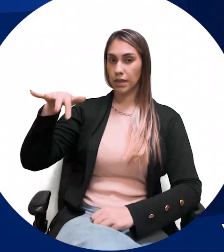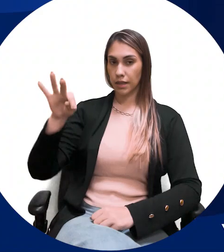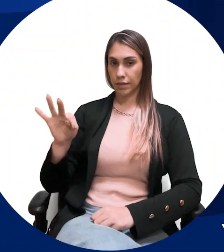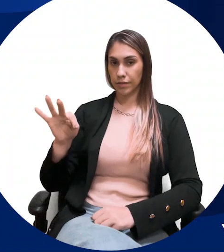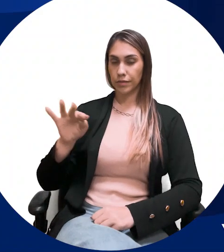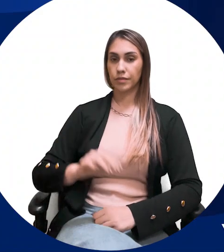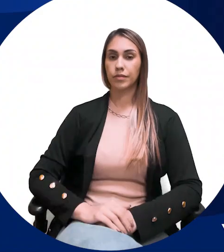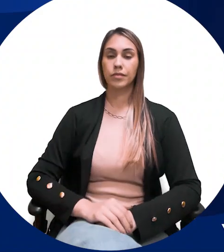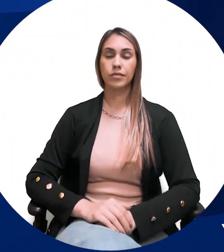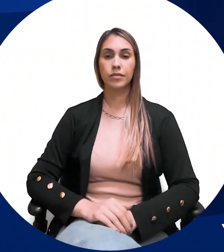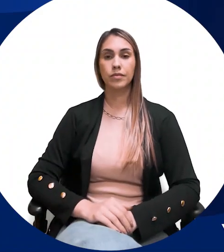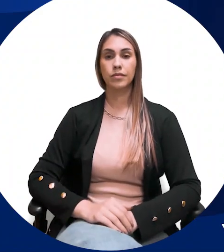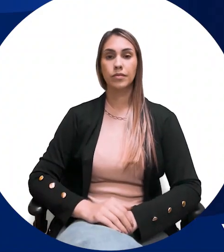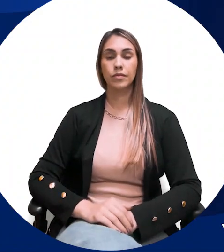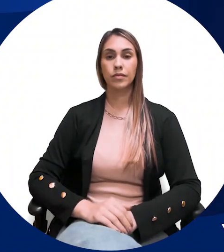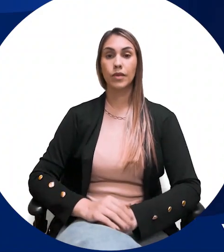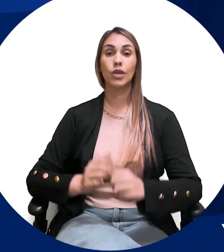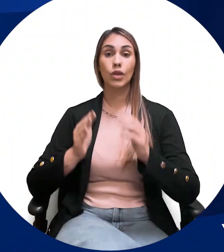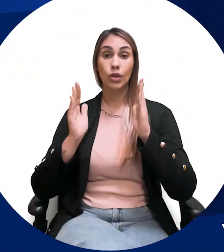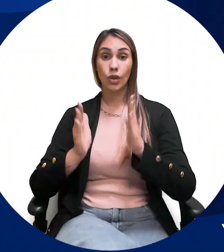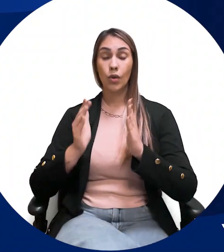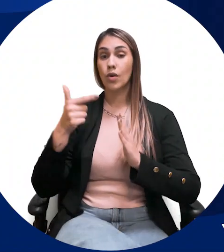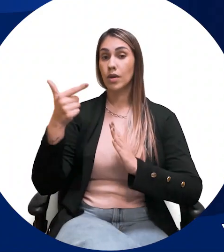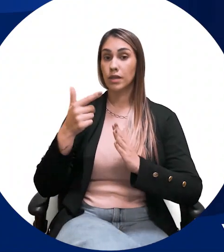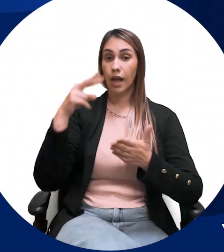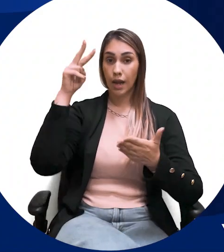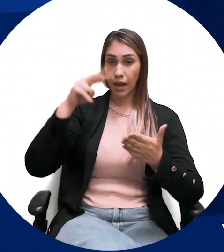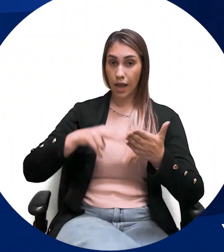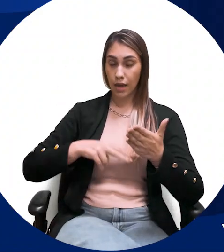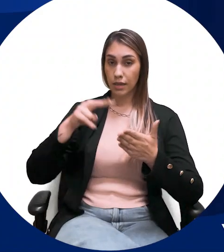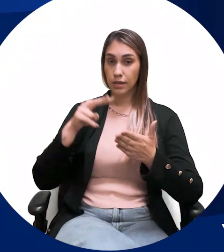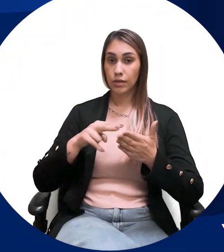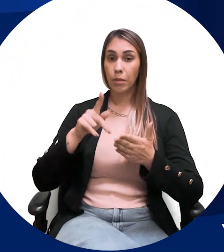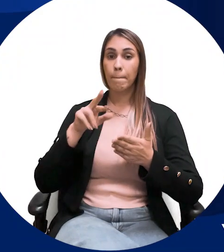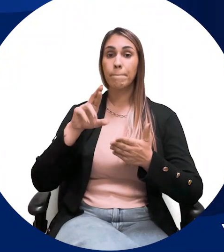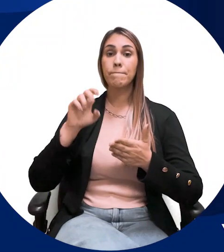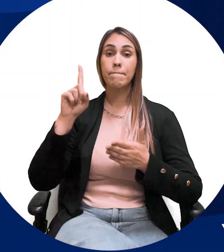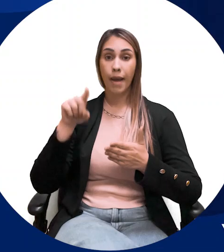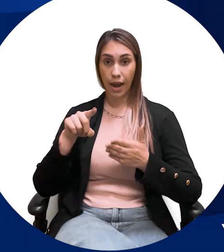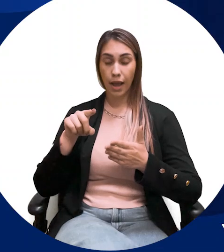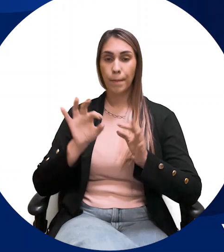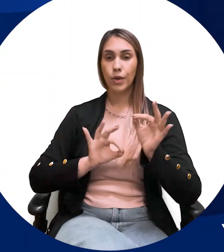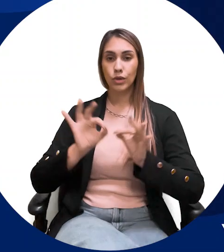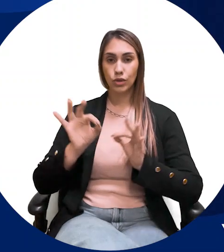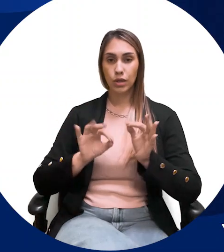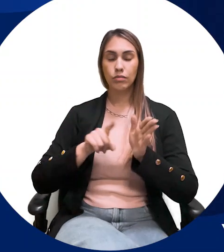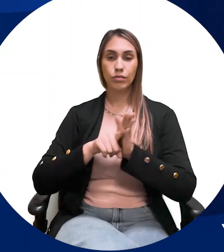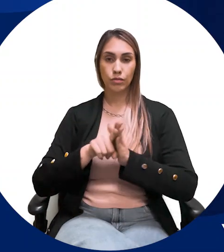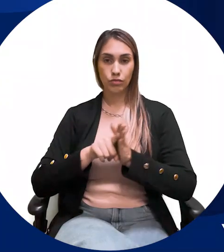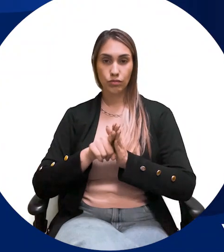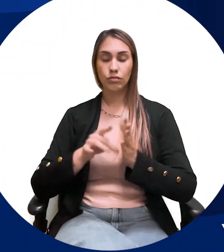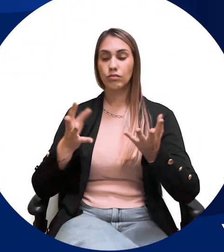NMF/CDES/SEDUC/MT, etapa eliminatória e classificatória. 2. Análise do pré-projeto ou projeto de pesquisa